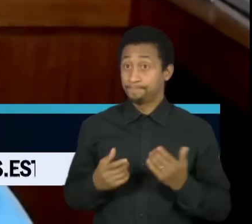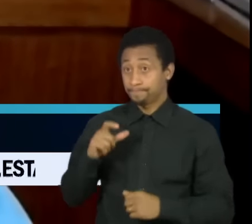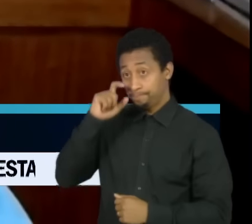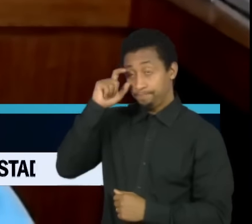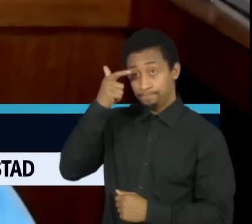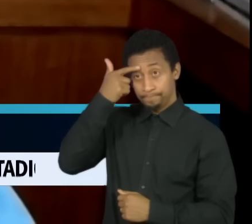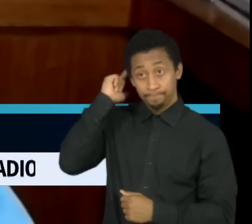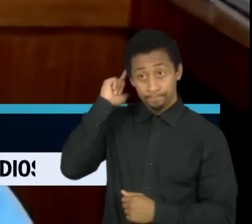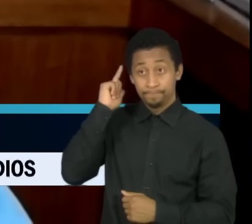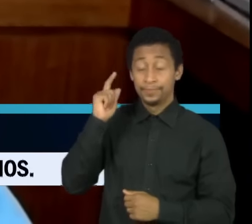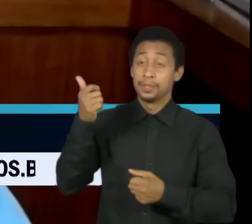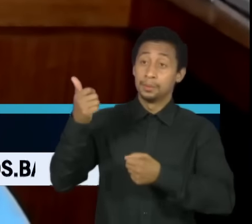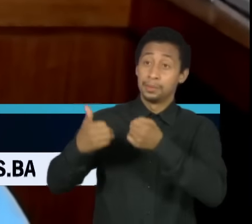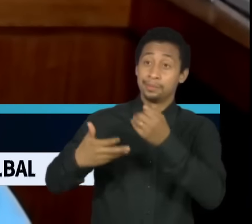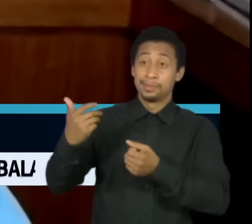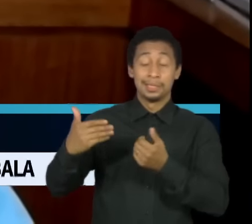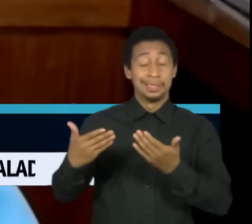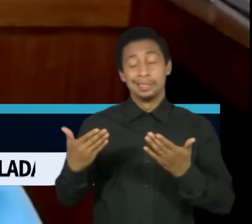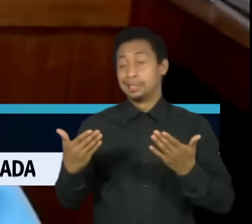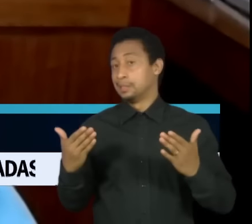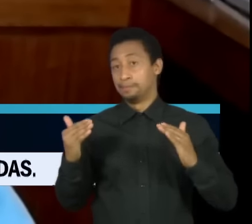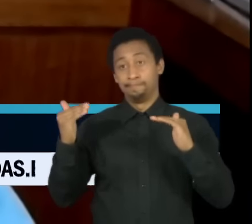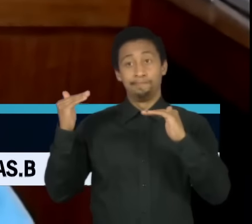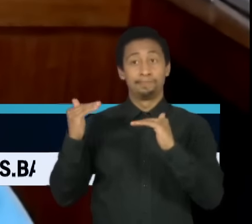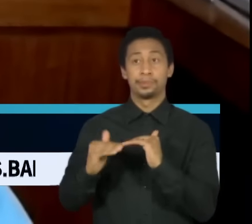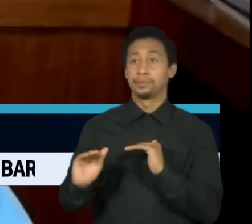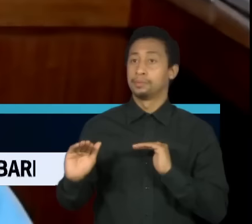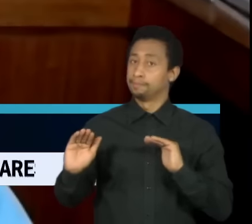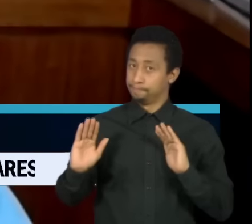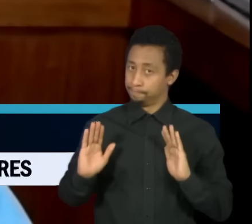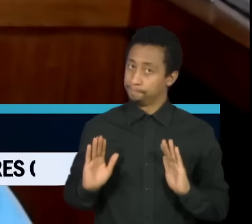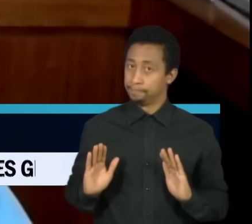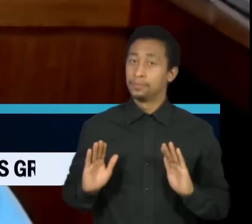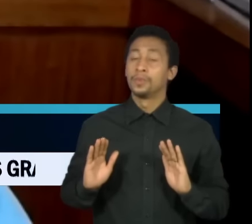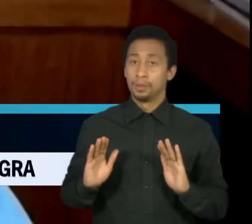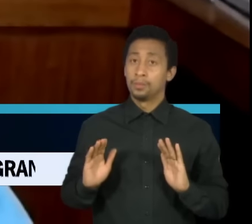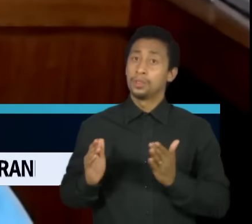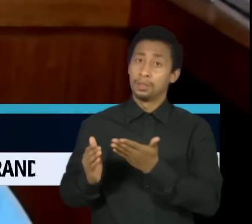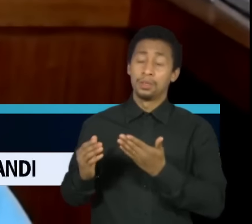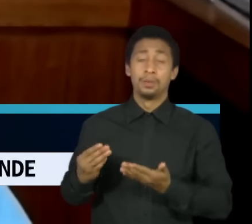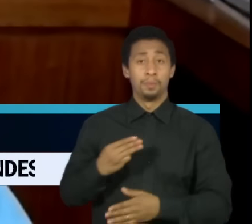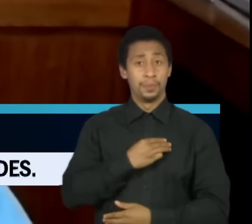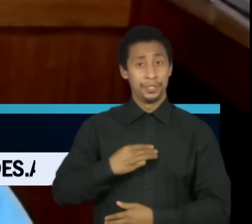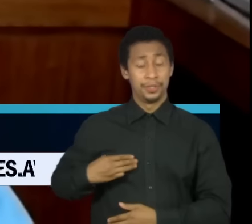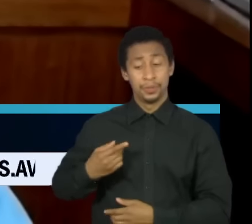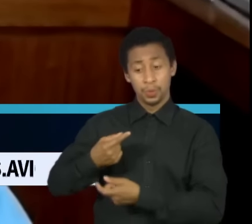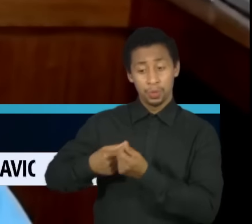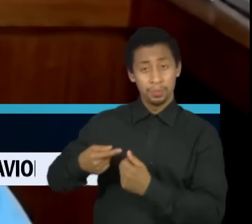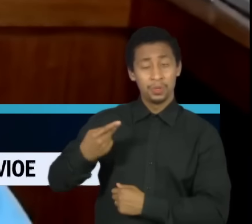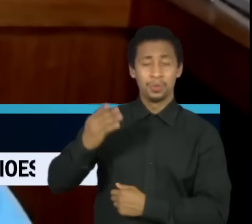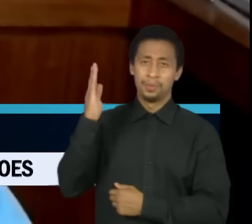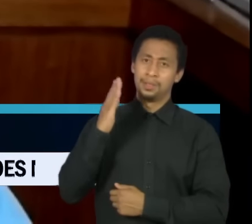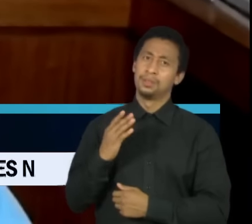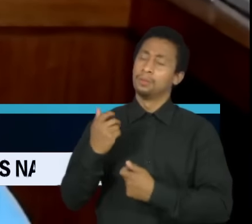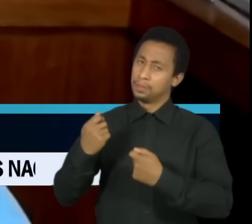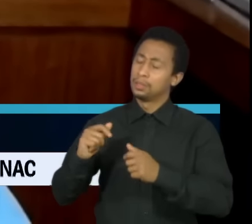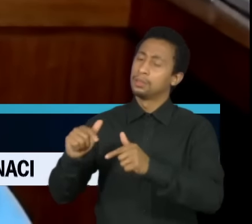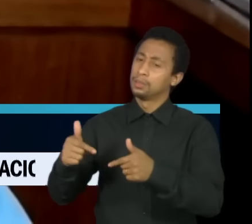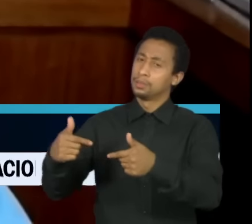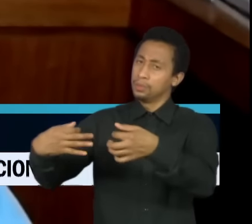Paulo Guedes é incompatível com a postura que deve ter o ministro da Economia do Brasil. É lamentável,